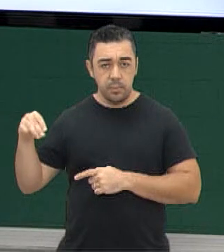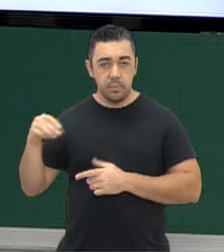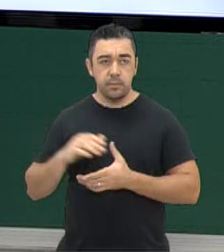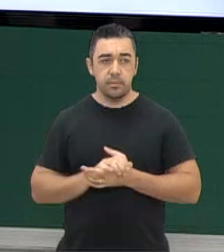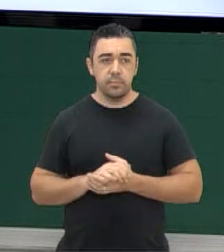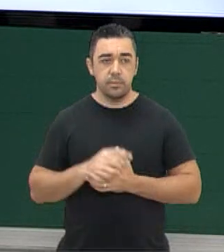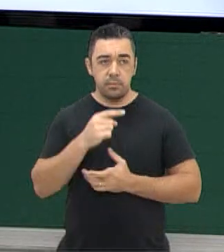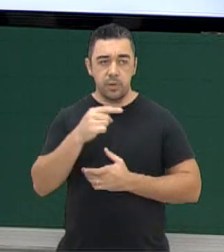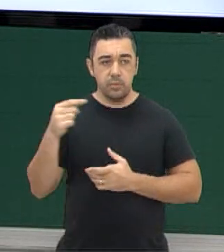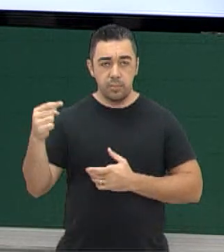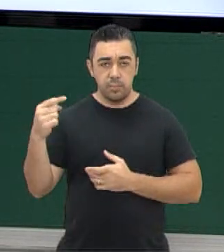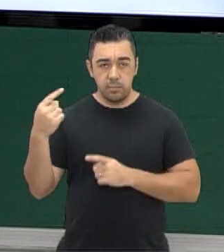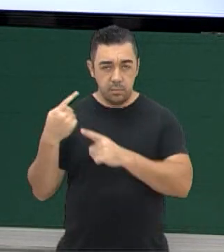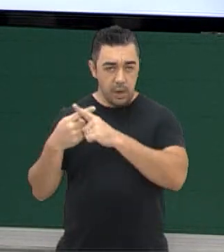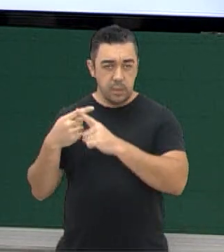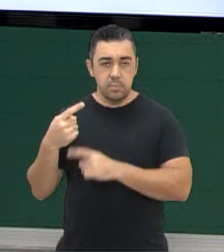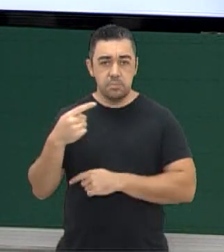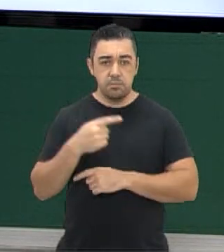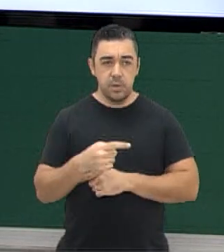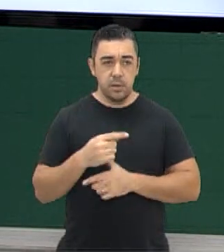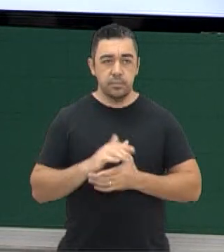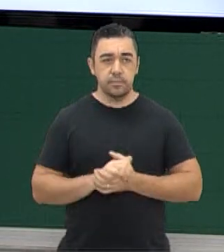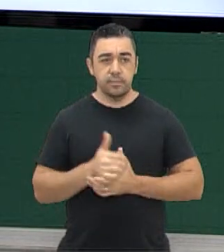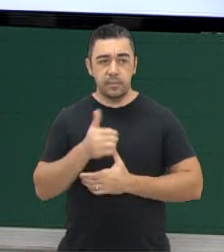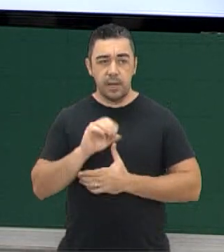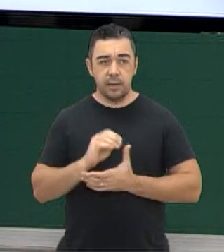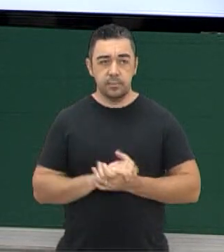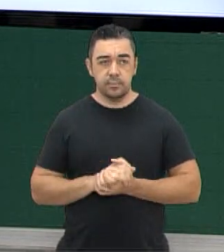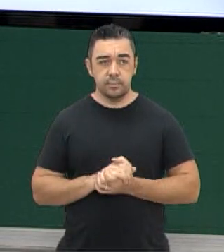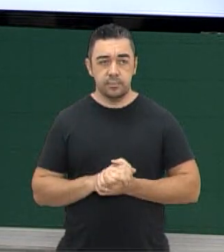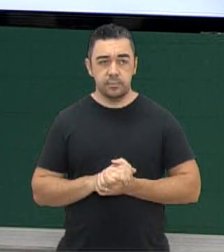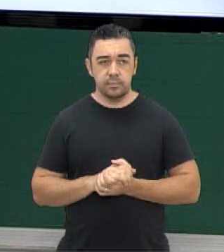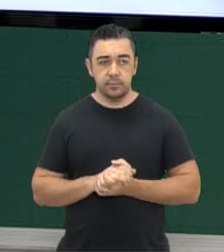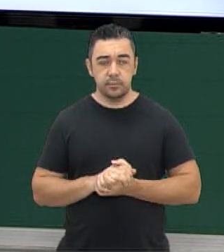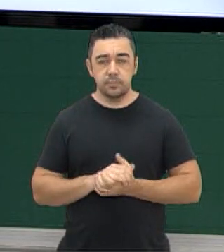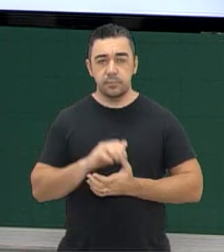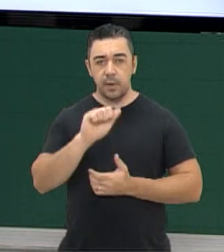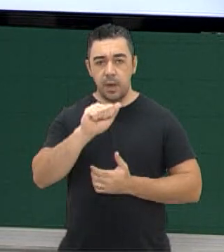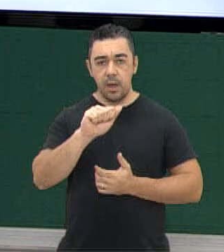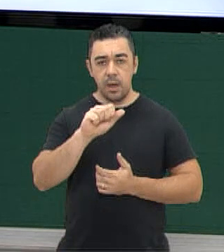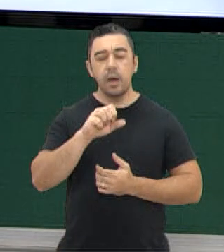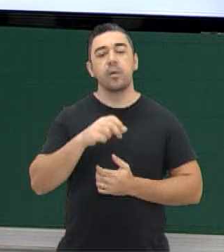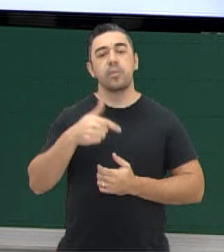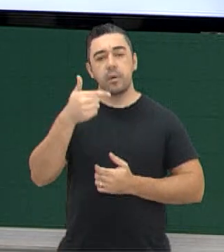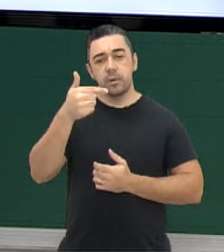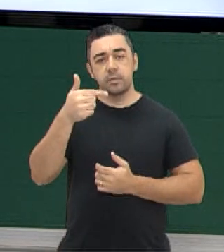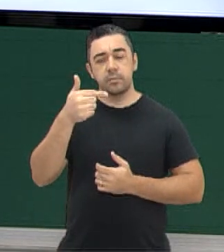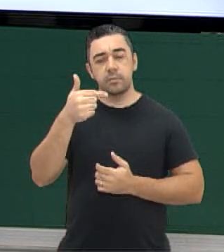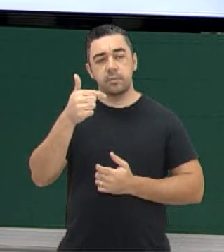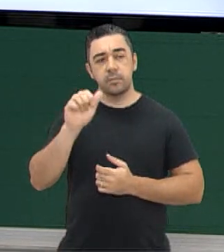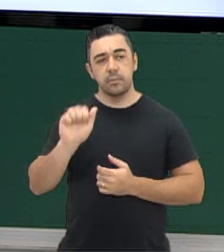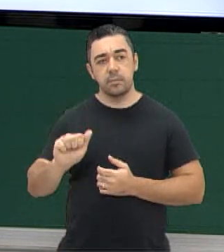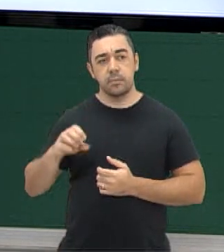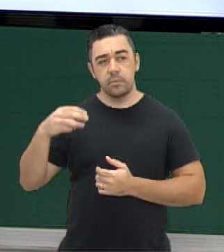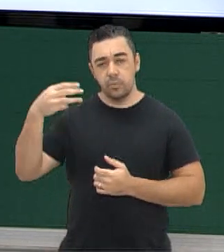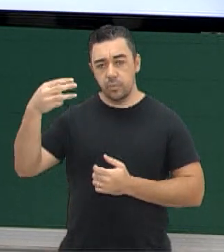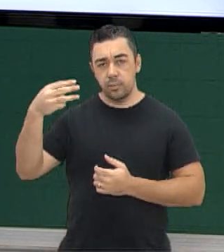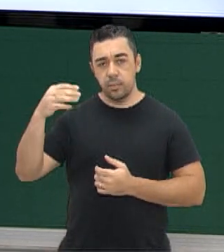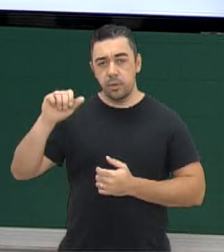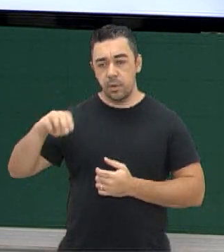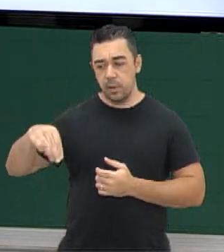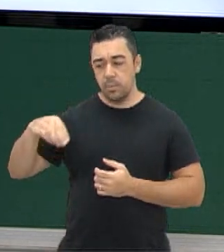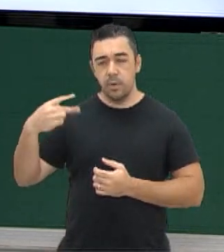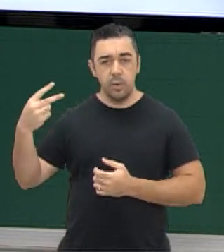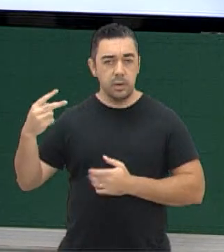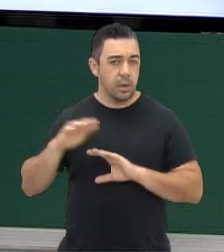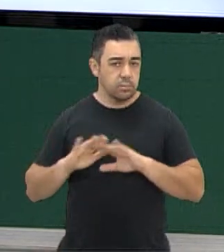menos com mais, menos. 5 vezes 2, 10. A ao quadrado de m vezes AM ao cubo M